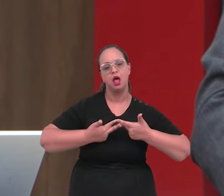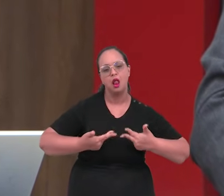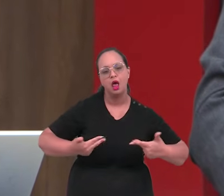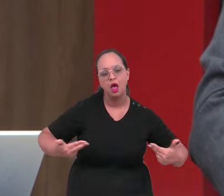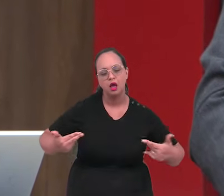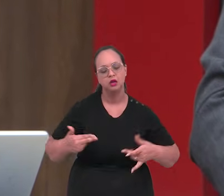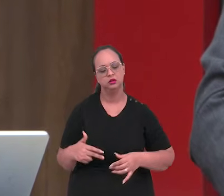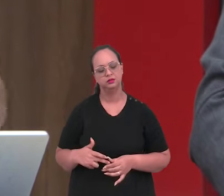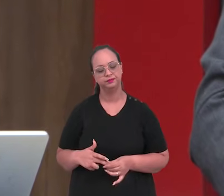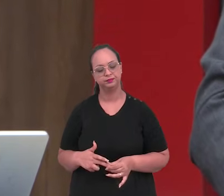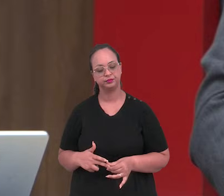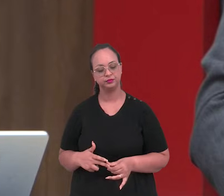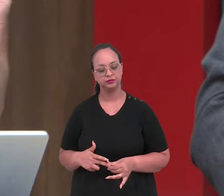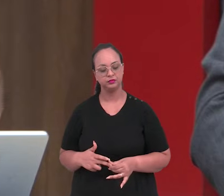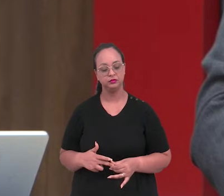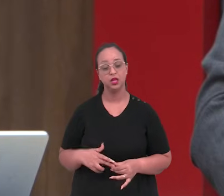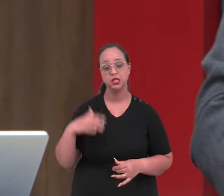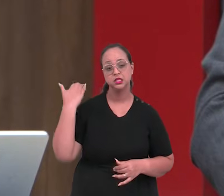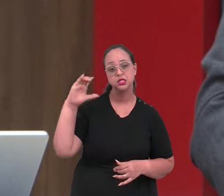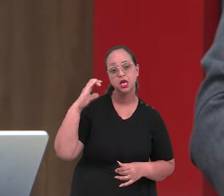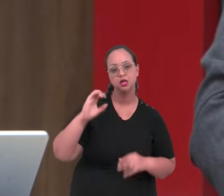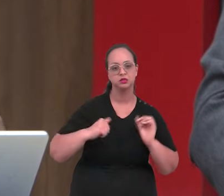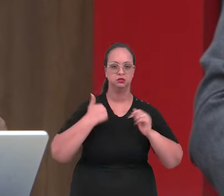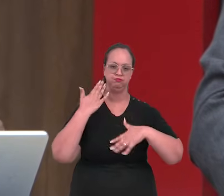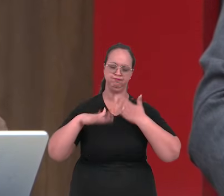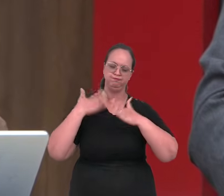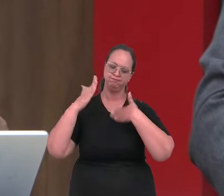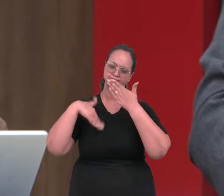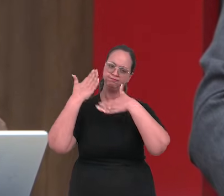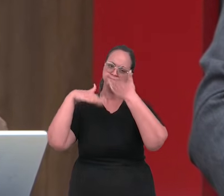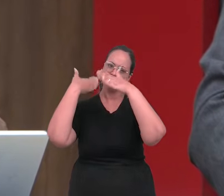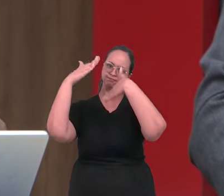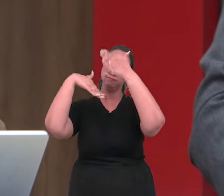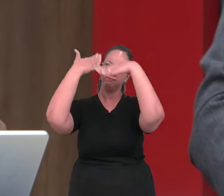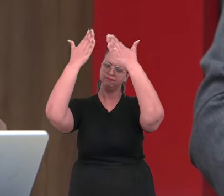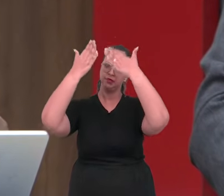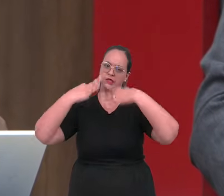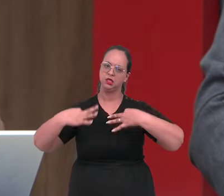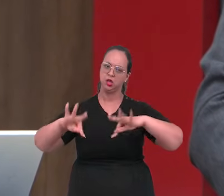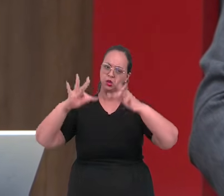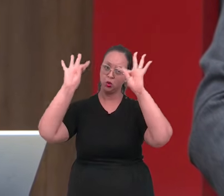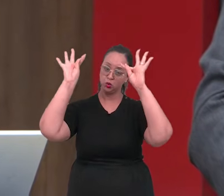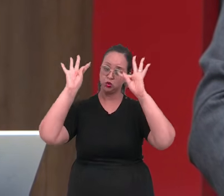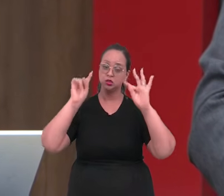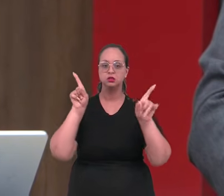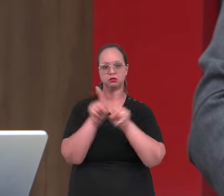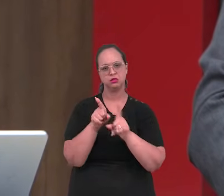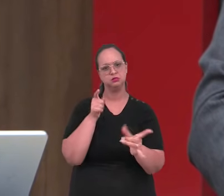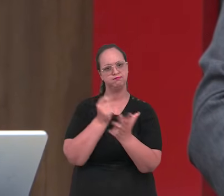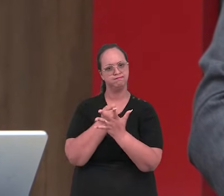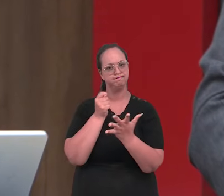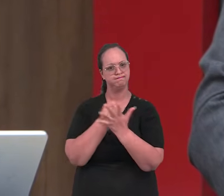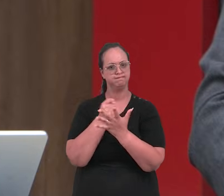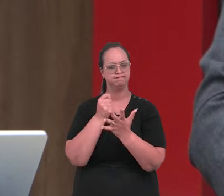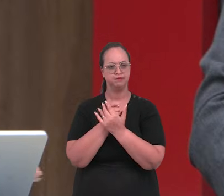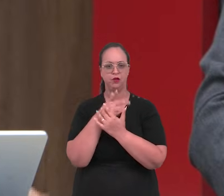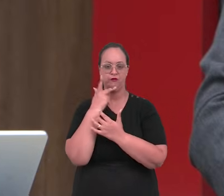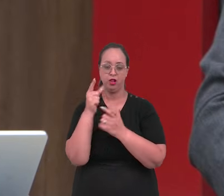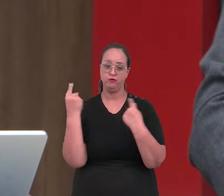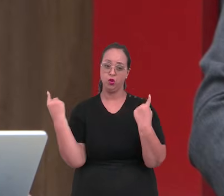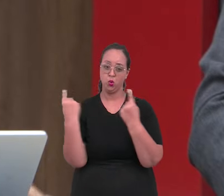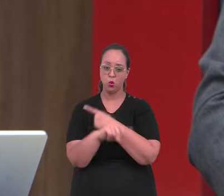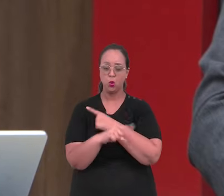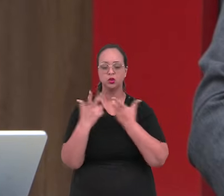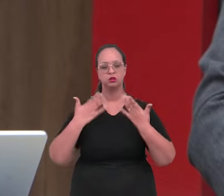né? O avanço científico, muitas coisas acontecendo. Então, podemos dizer, criticavam duramente a questão do clero católico, como é que